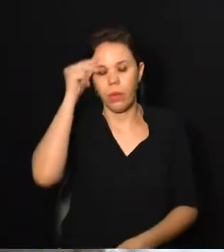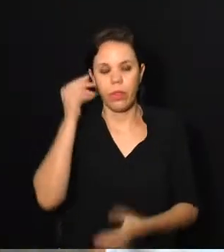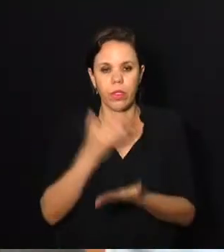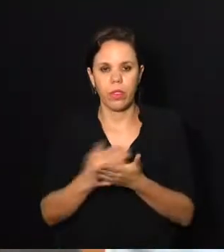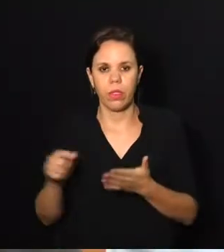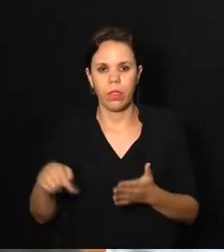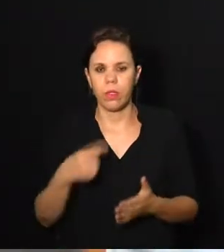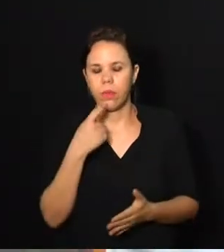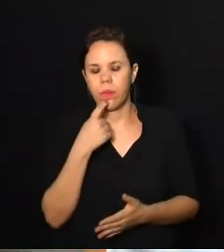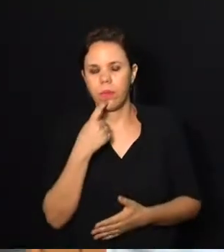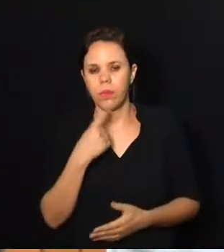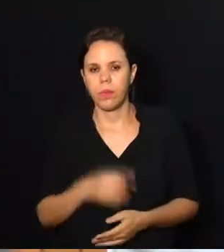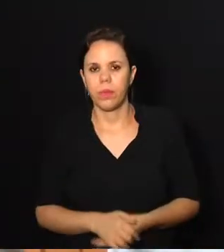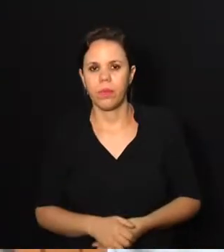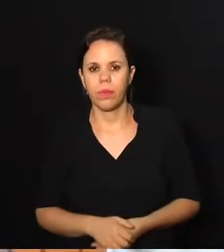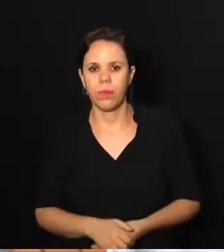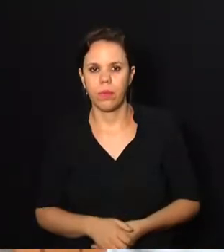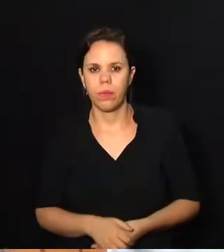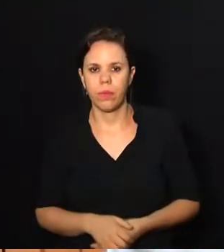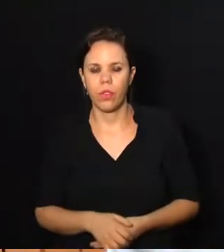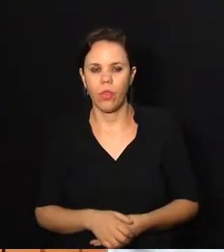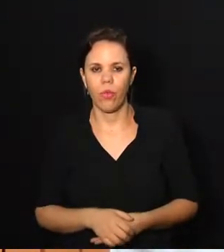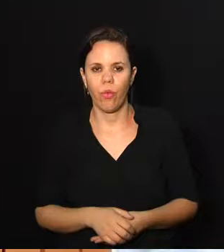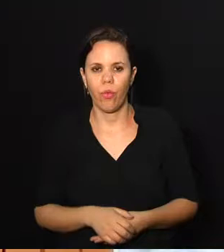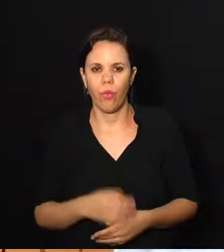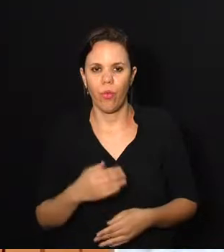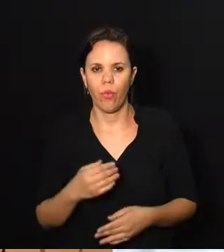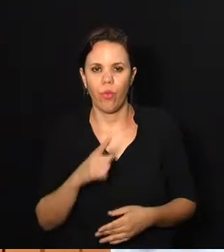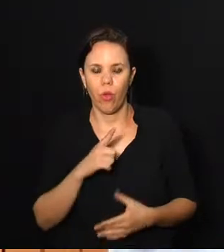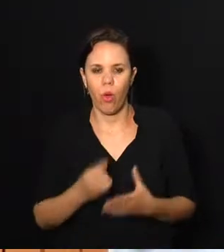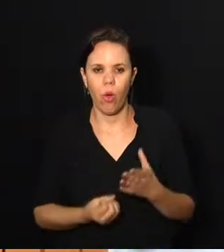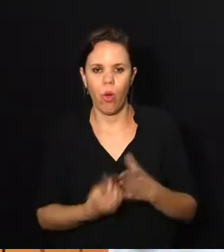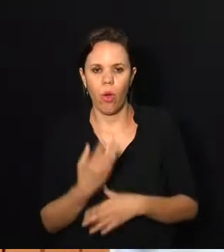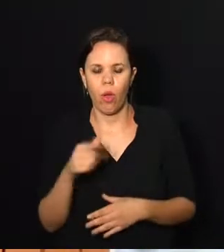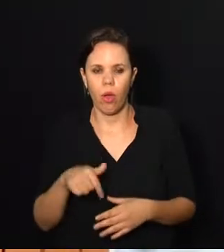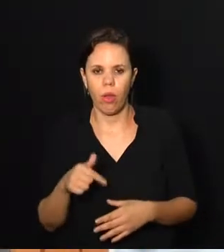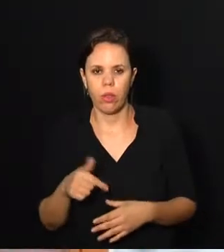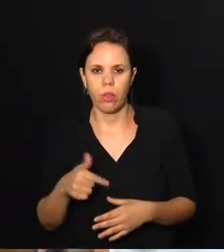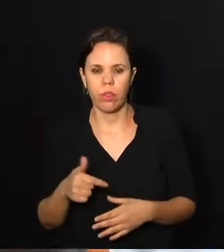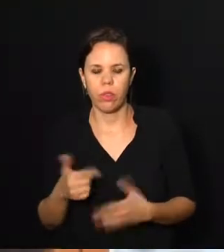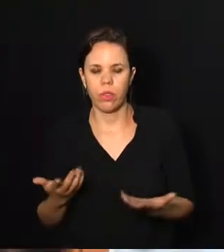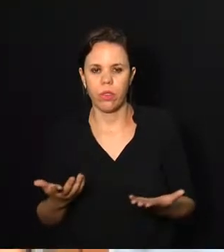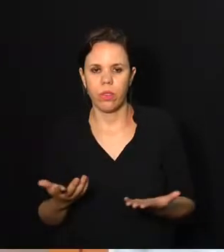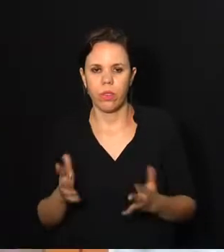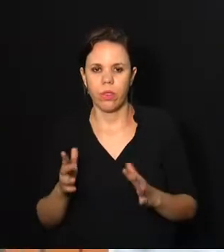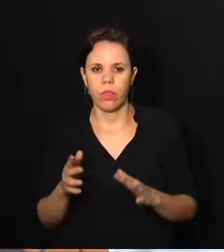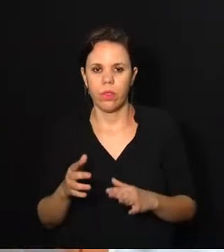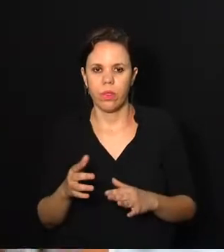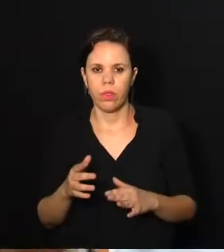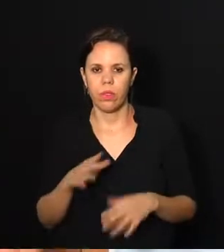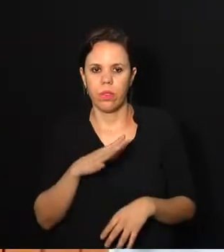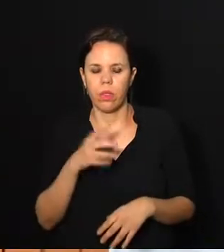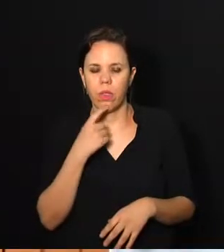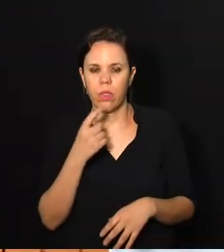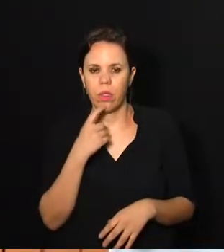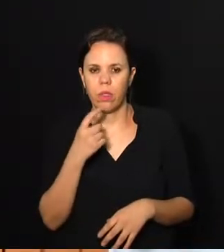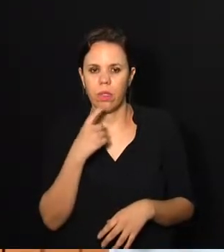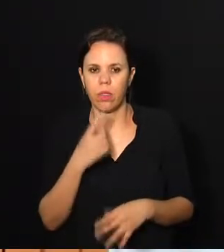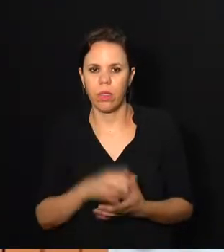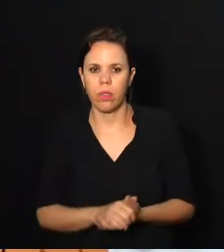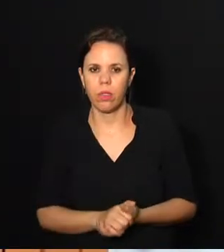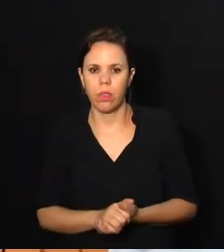aqui em Campinas. Foi uma obra aqui, uma construção aqui da cidade de Campinas que ele acabou